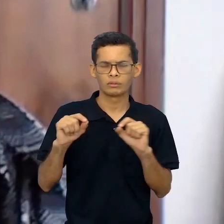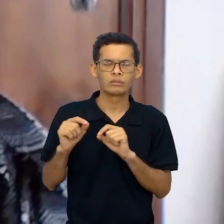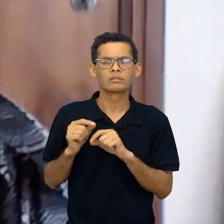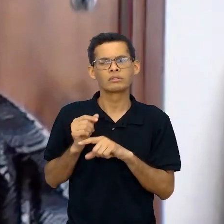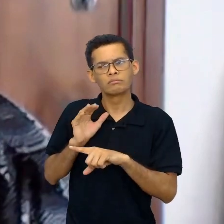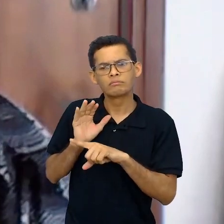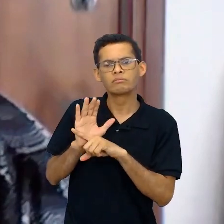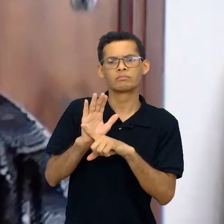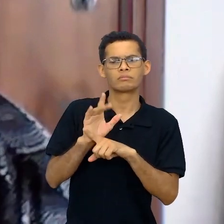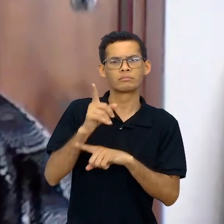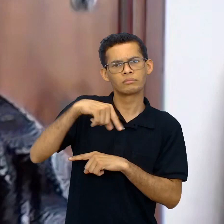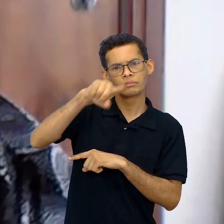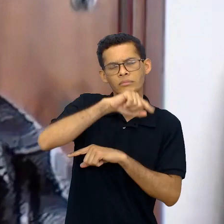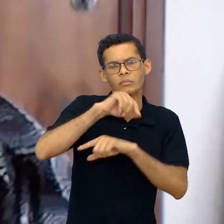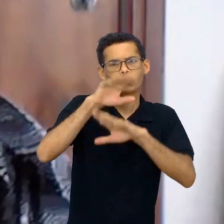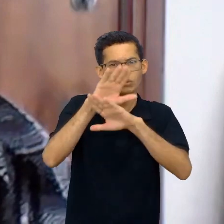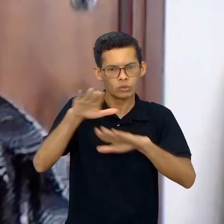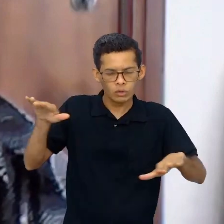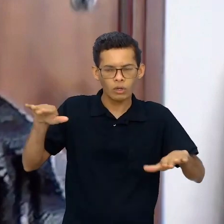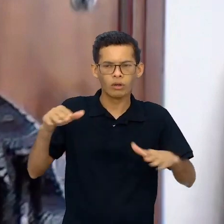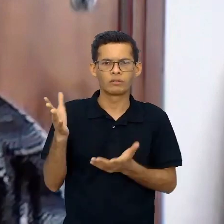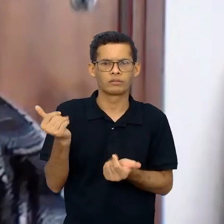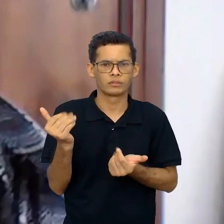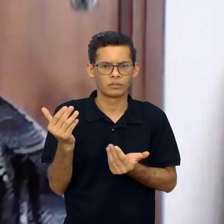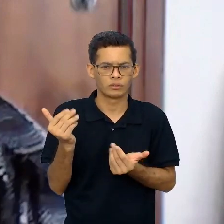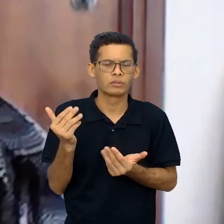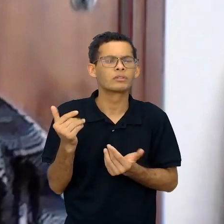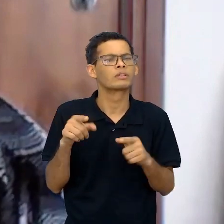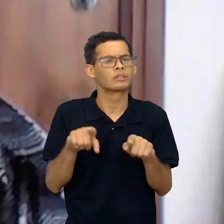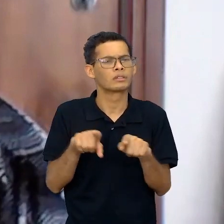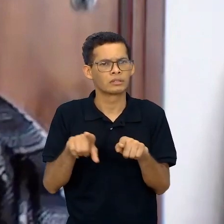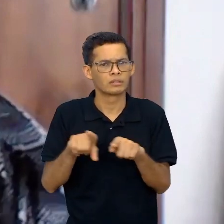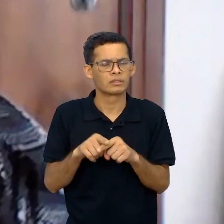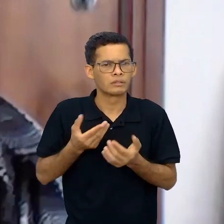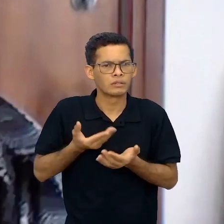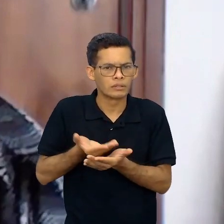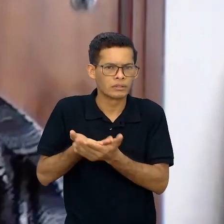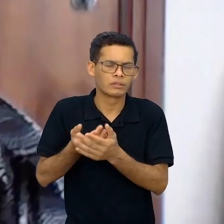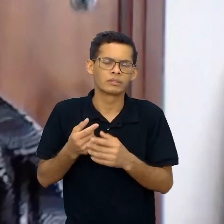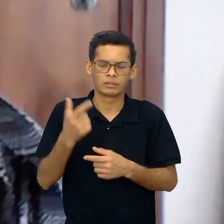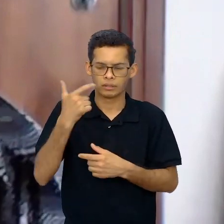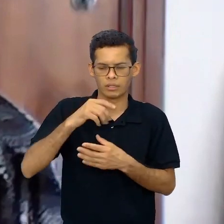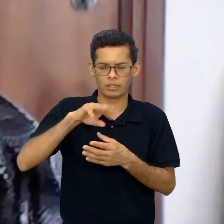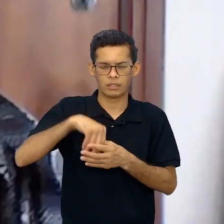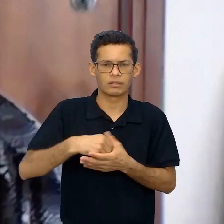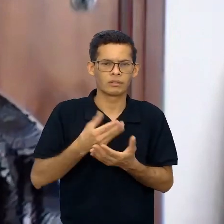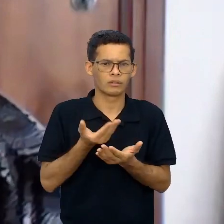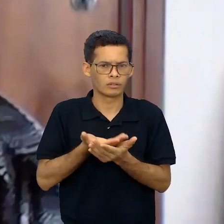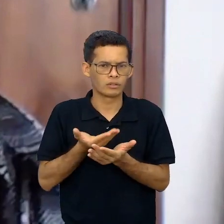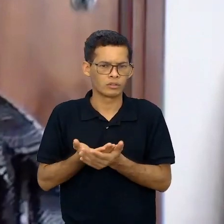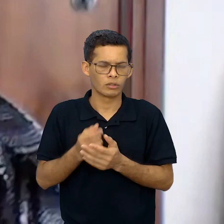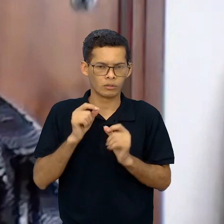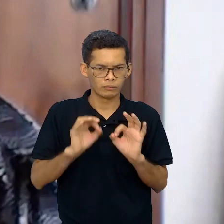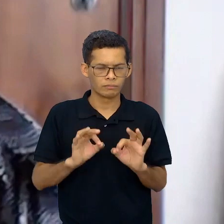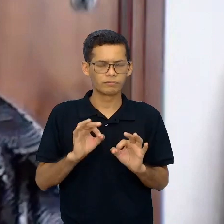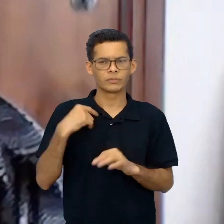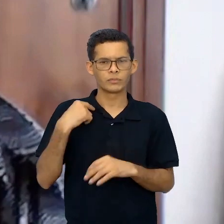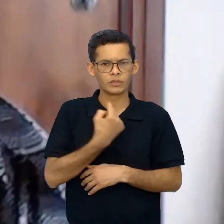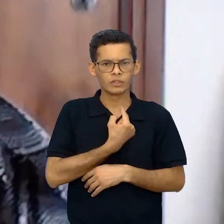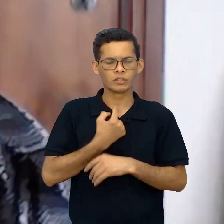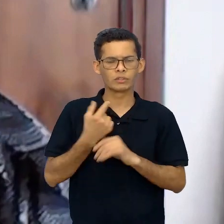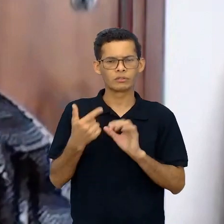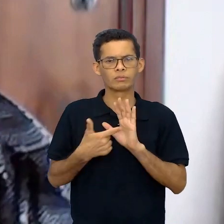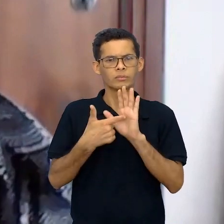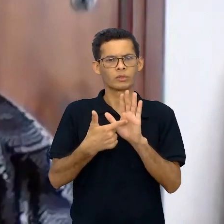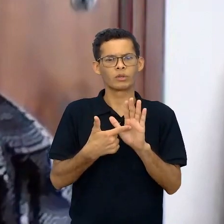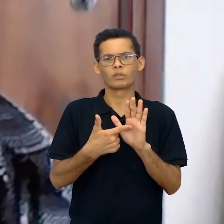com os jovens, né, com os estudantes, com os jovens, com as crianças das nossas escolas. Que nós somos para